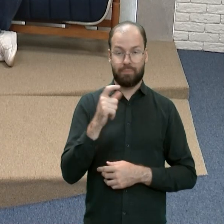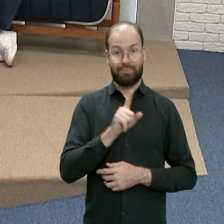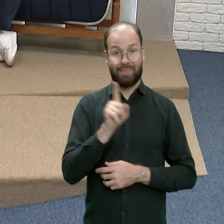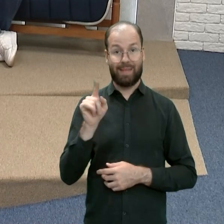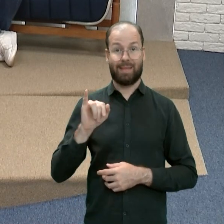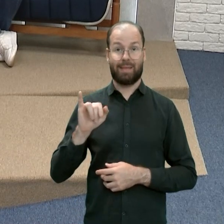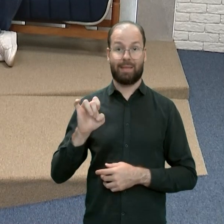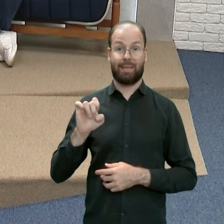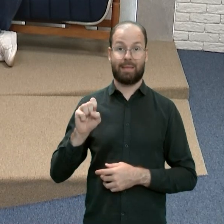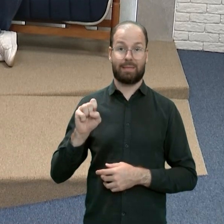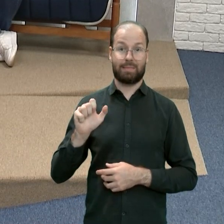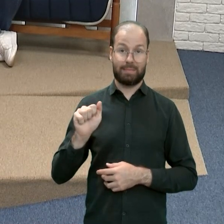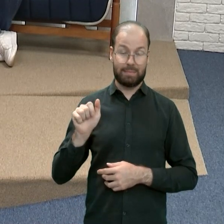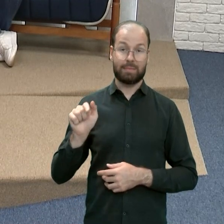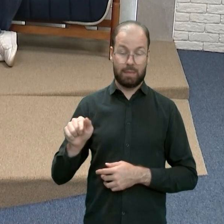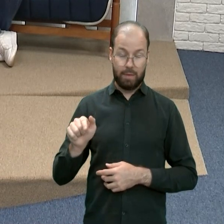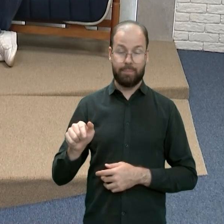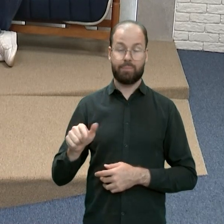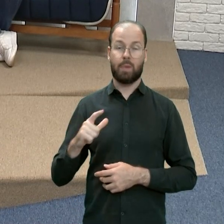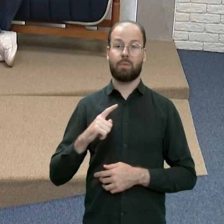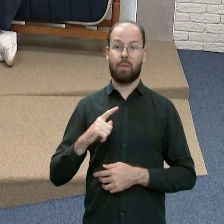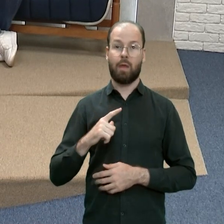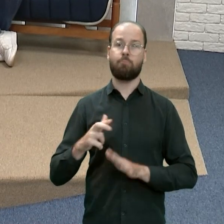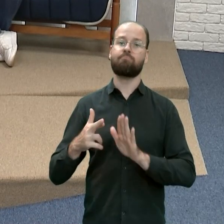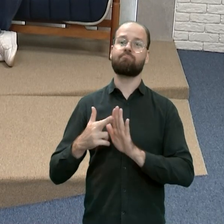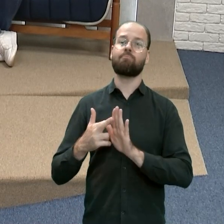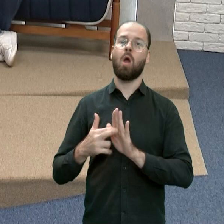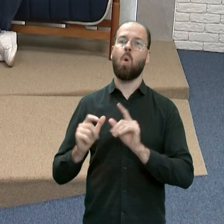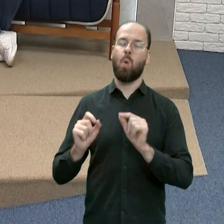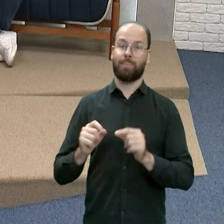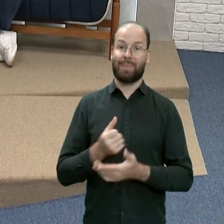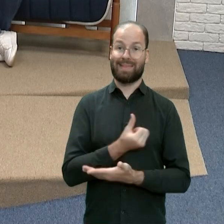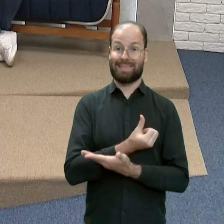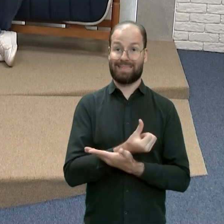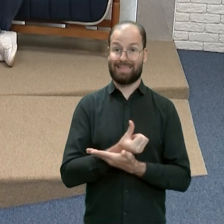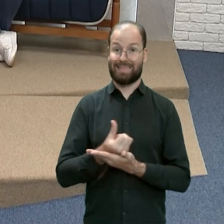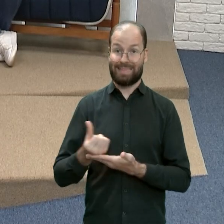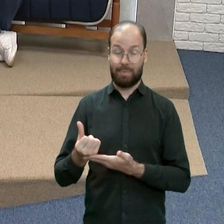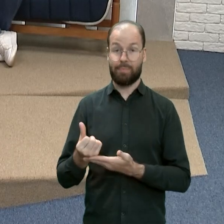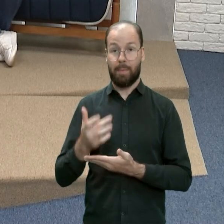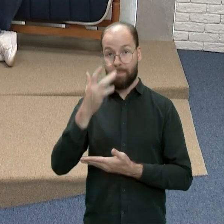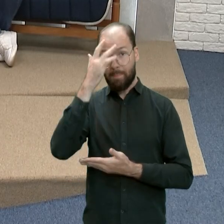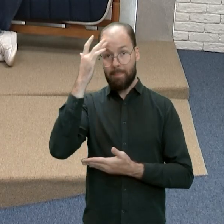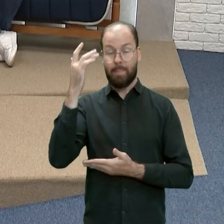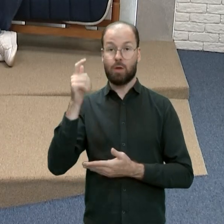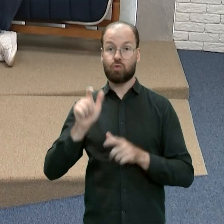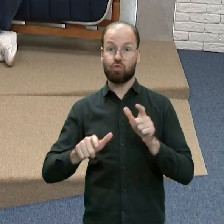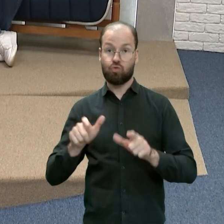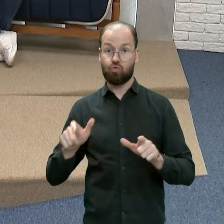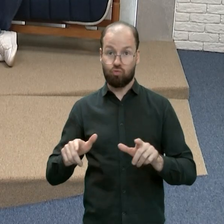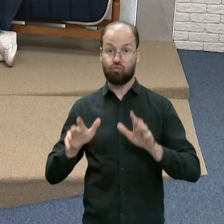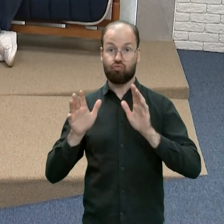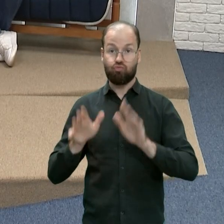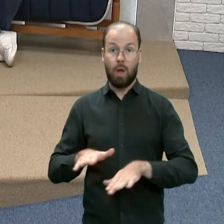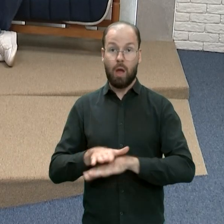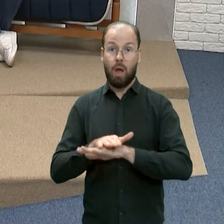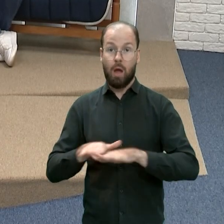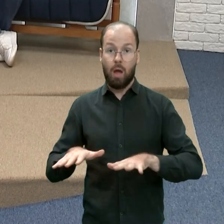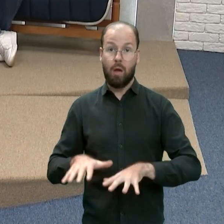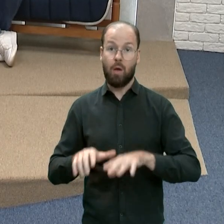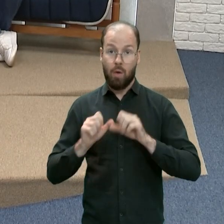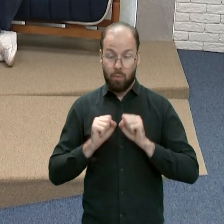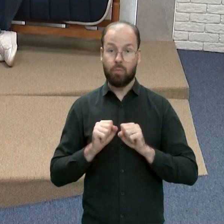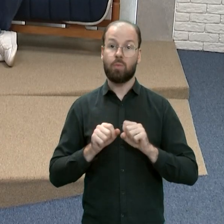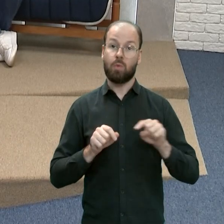é a política de no semestre, os egressos, a gente faz um tour com